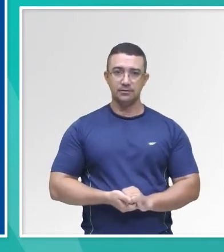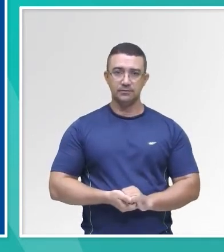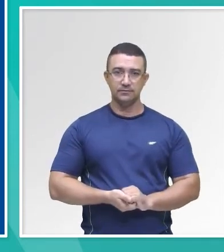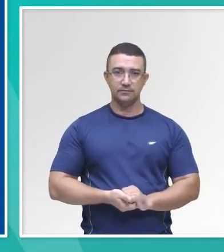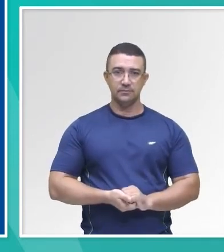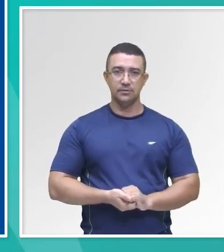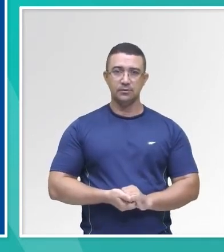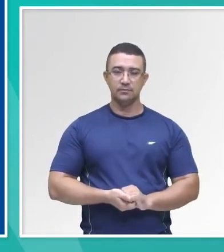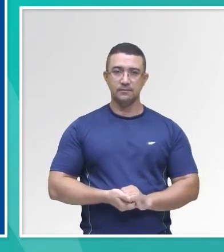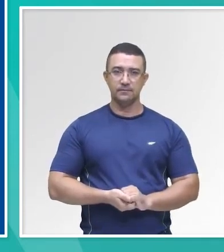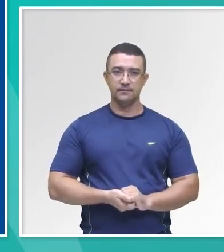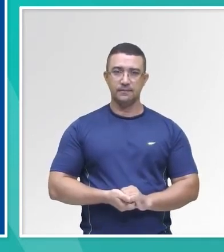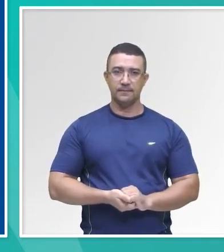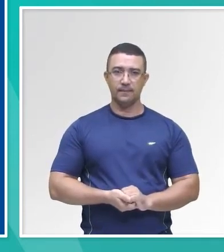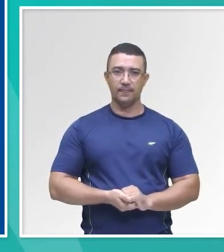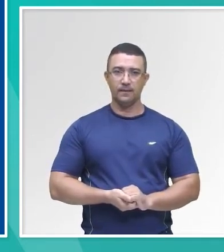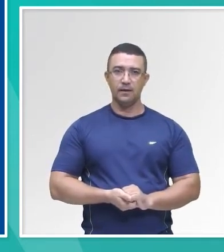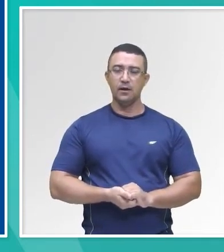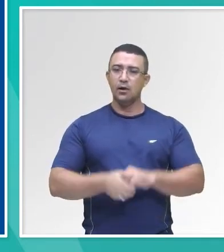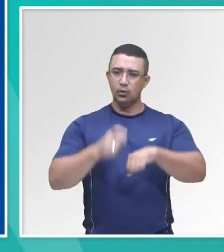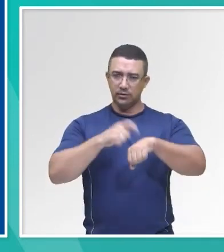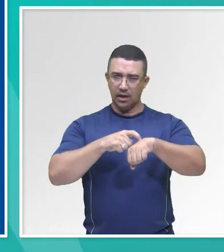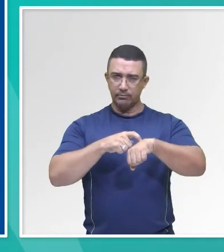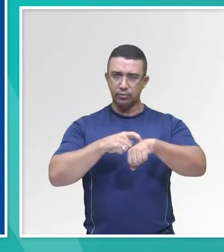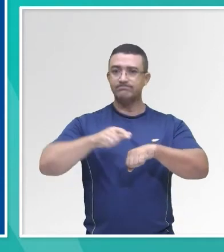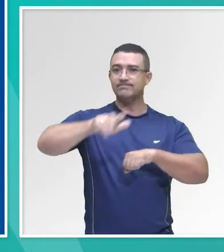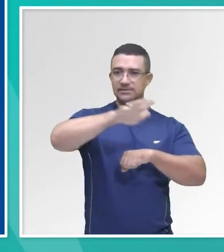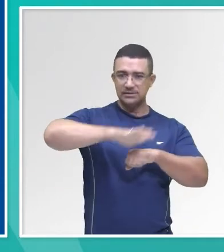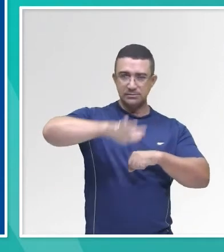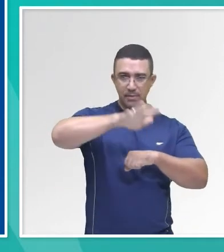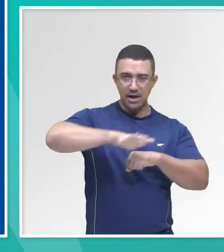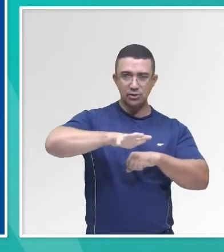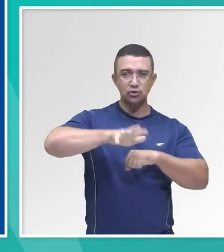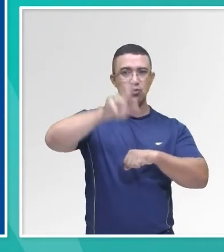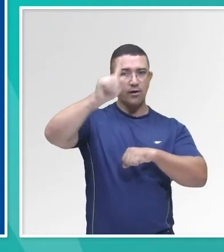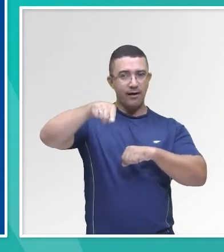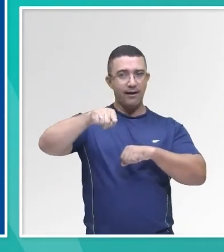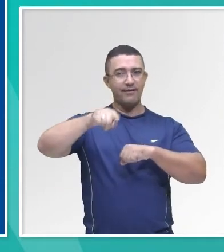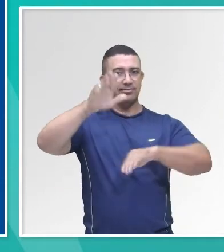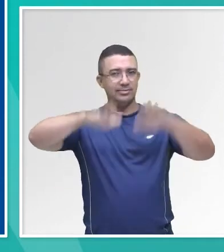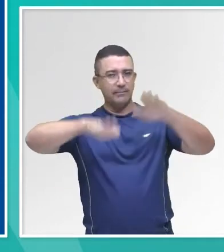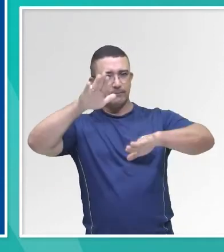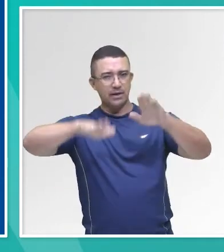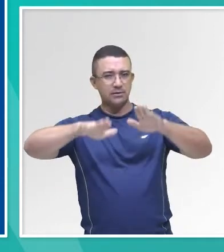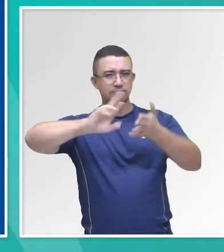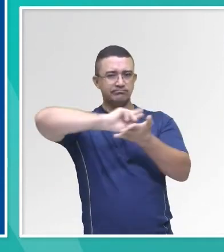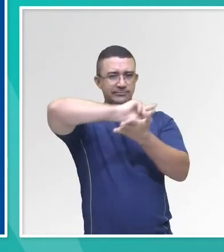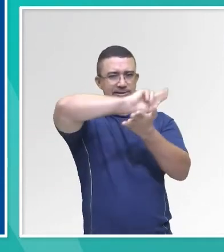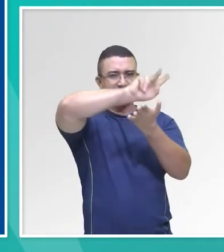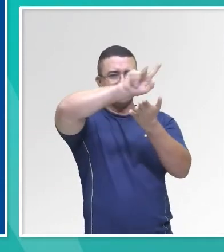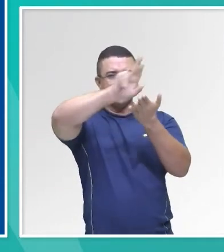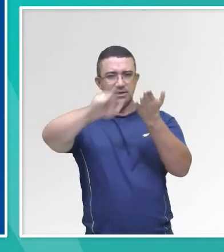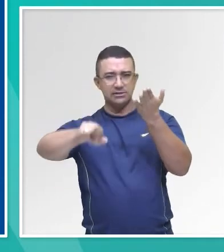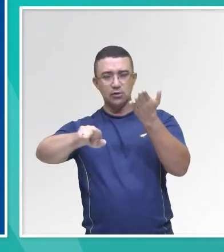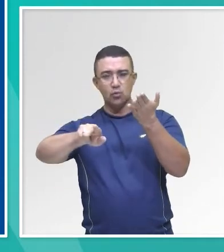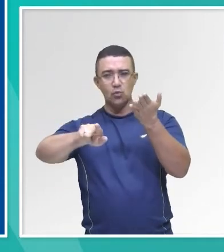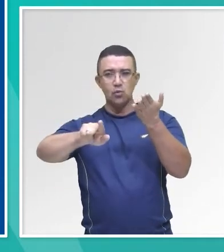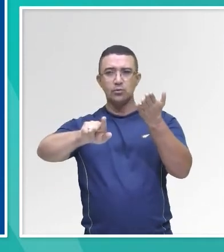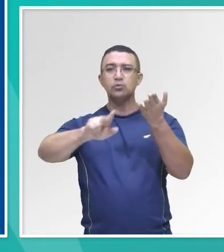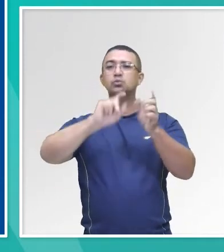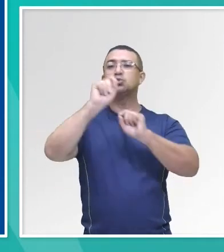Como é que ocorre? O tempo e o espaço são definidos pela pluralidade dramática, pois as ações dos personagens são responsáveis